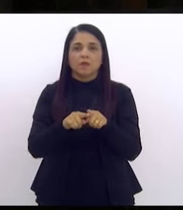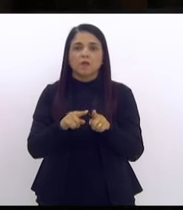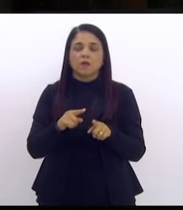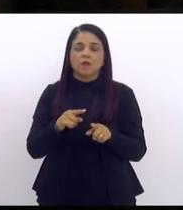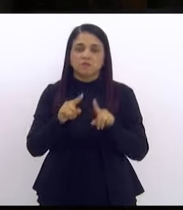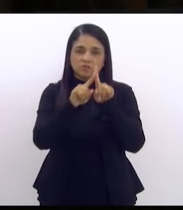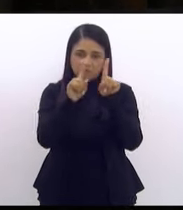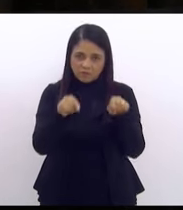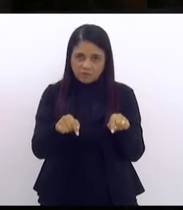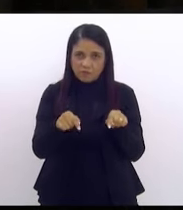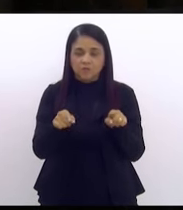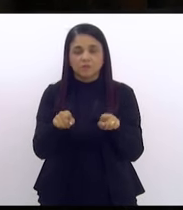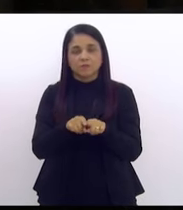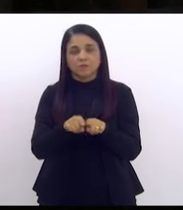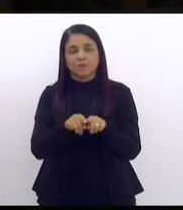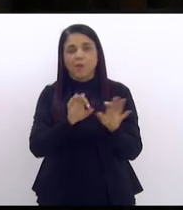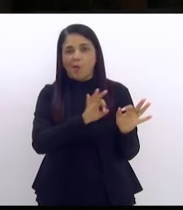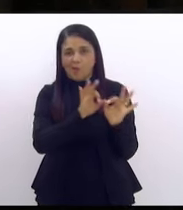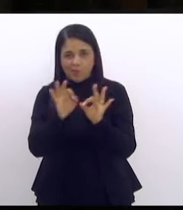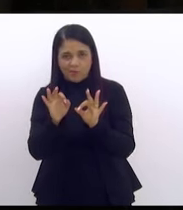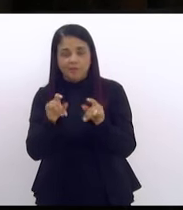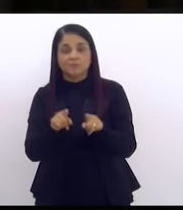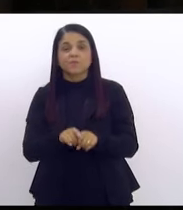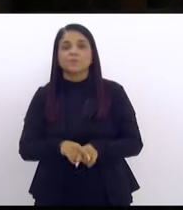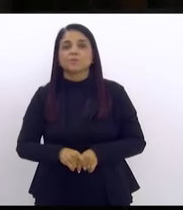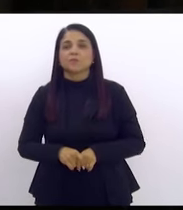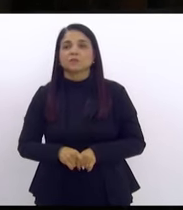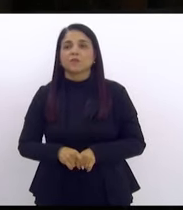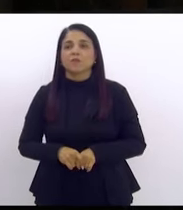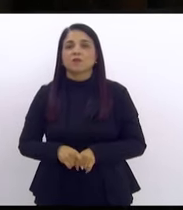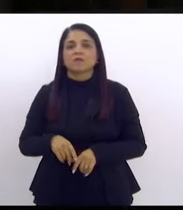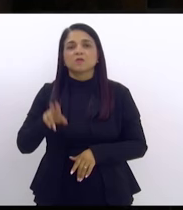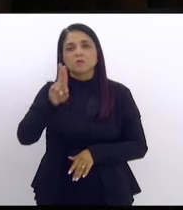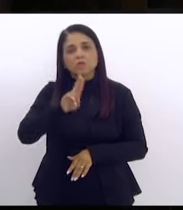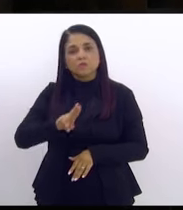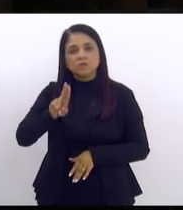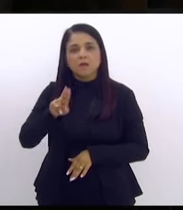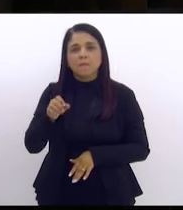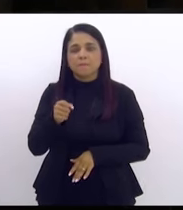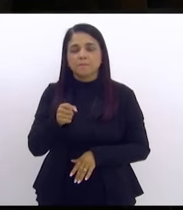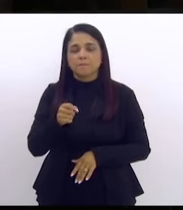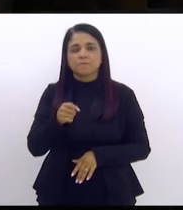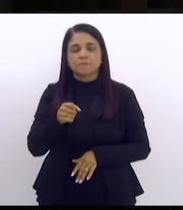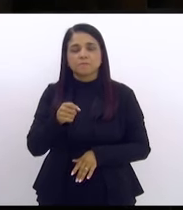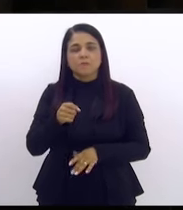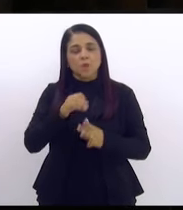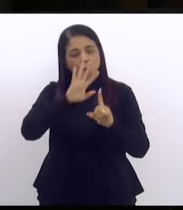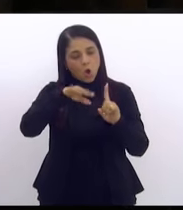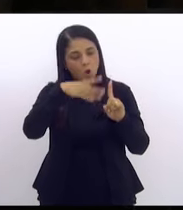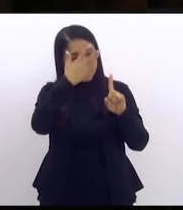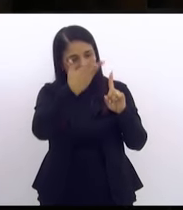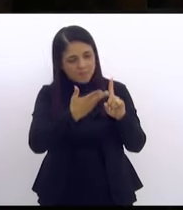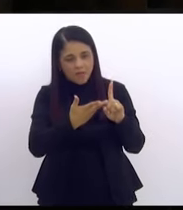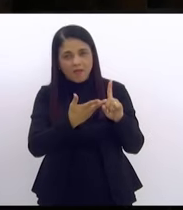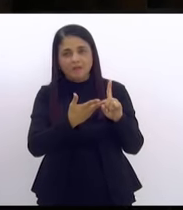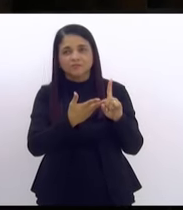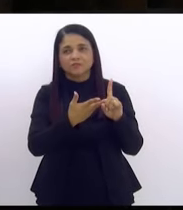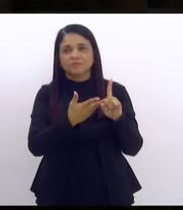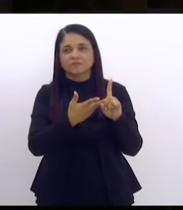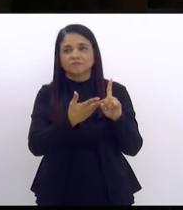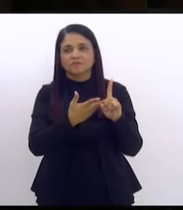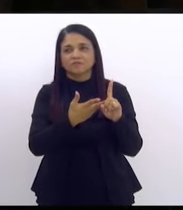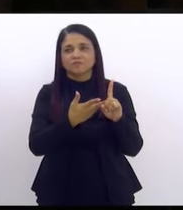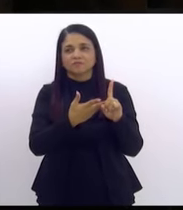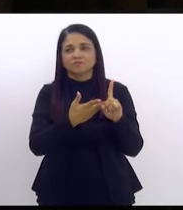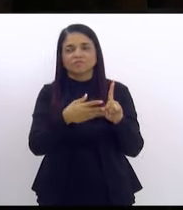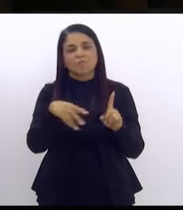servidores. Eu gostaria de usar este microfone hoje para uma breve homenagem, apenas para fazer, como eu